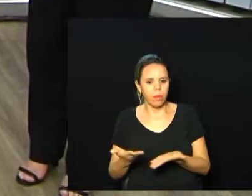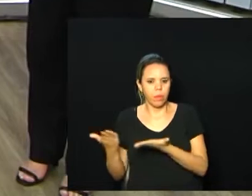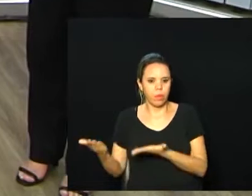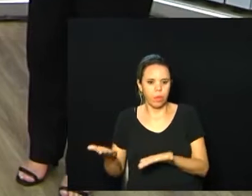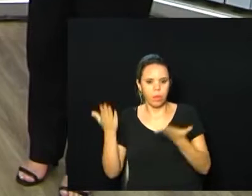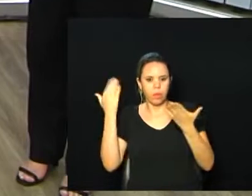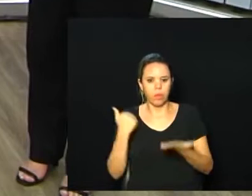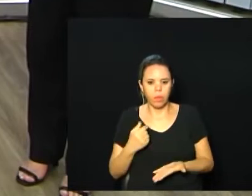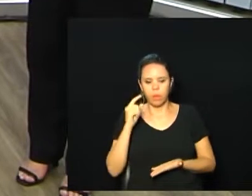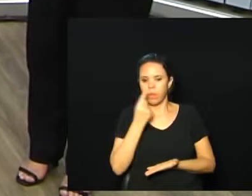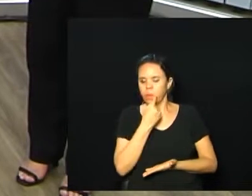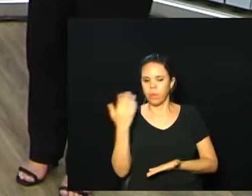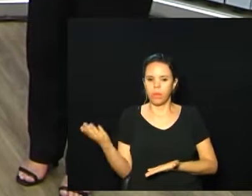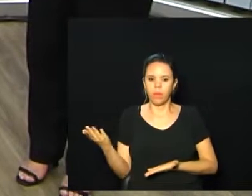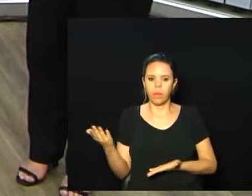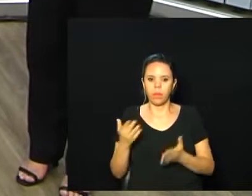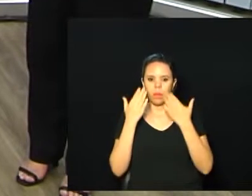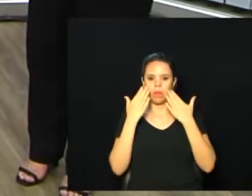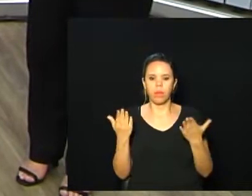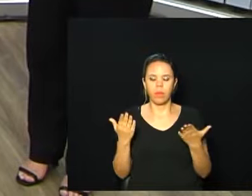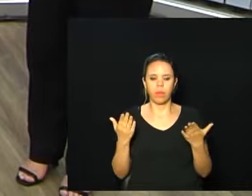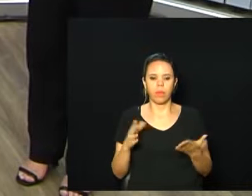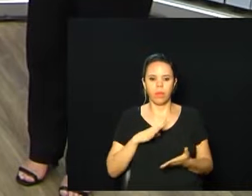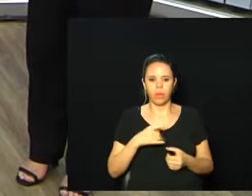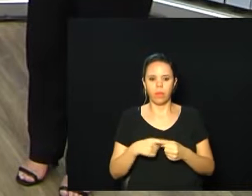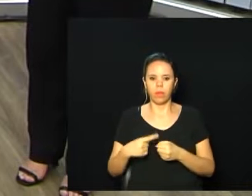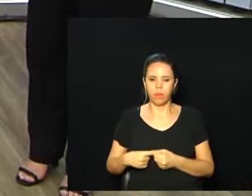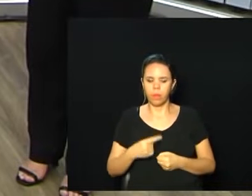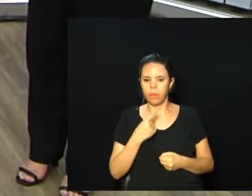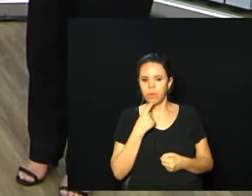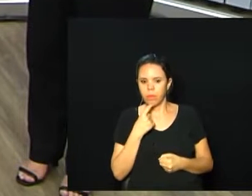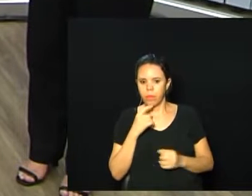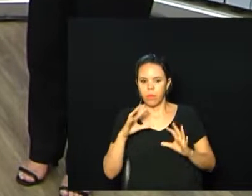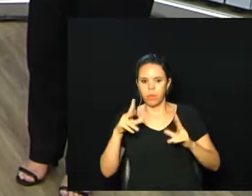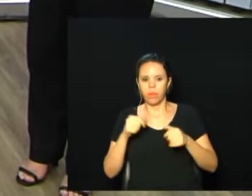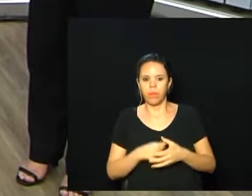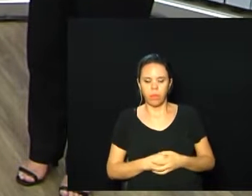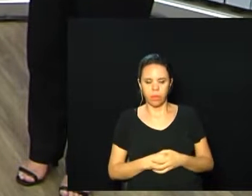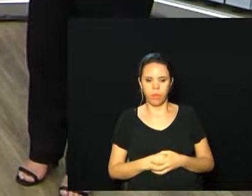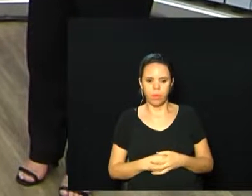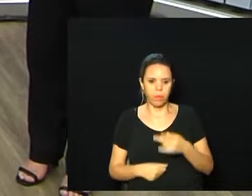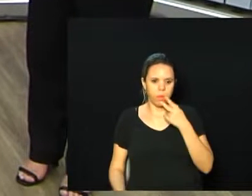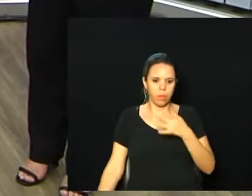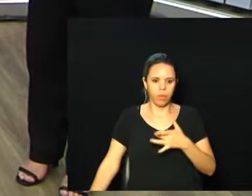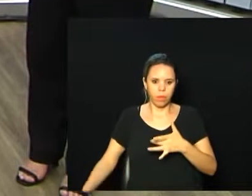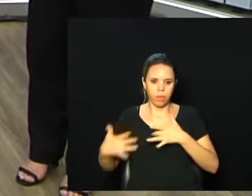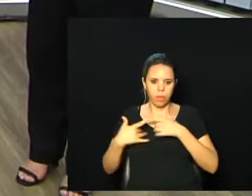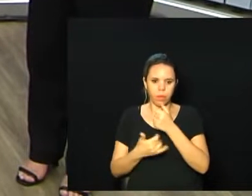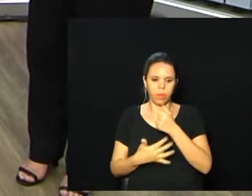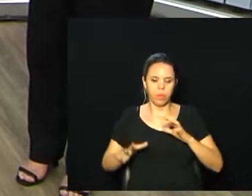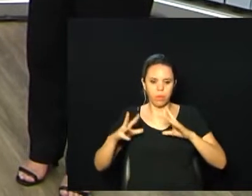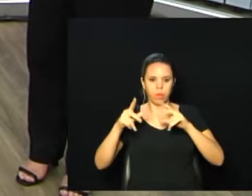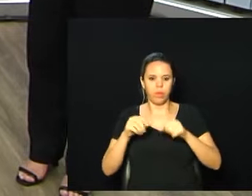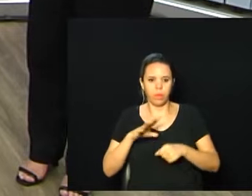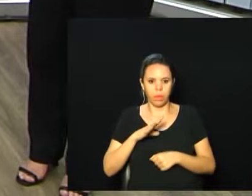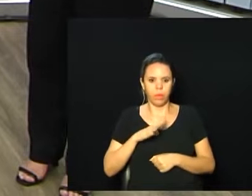vamos saber com a Mirna Abreu quais são os destaques aqui da nossa metrópole, Campinas, de toda a região. A gente falou de doação de sangue, que todas